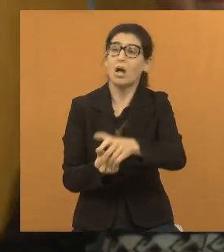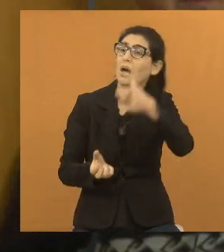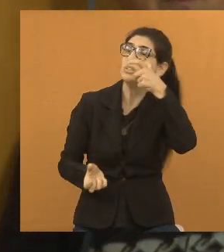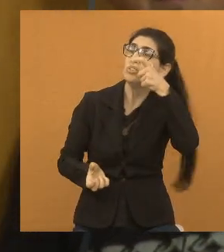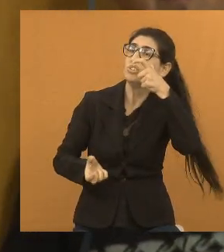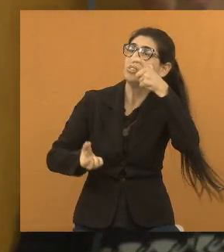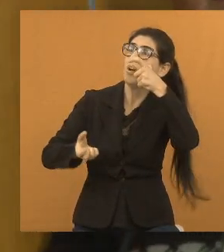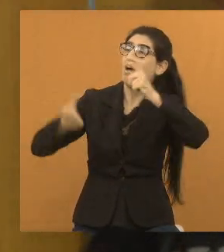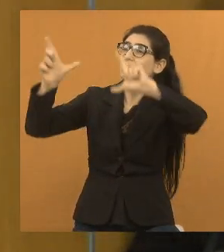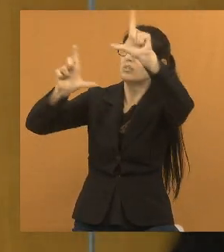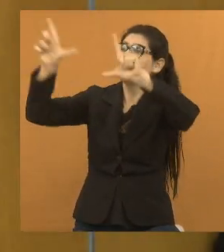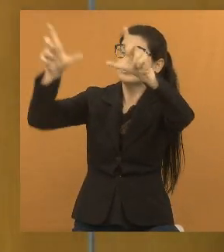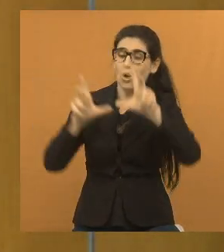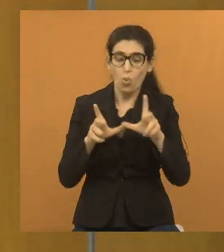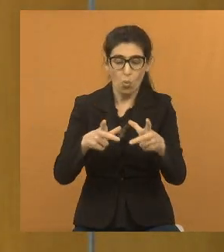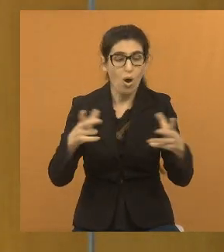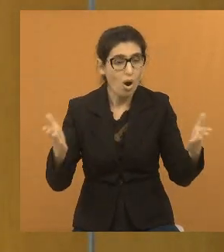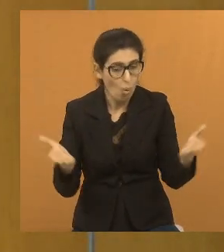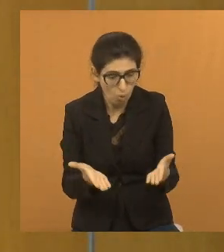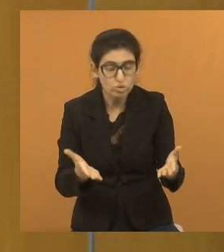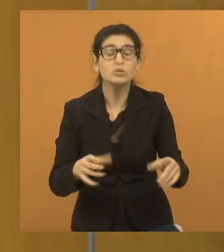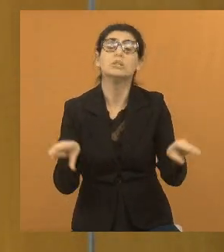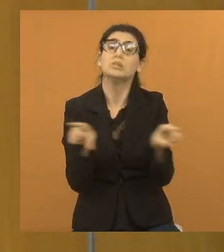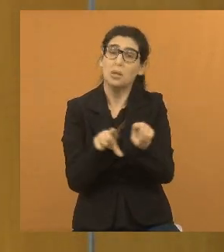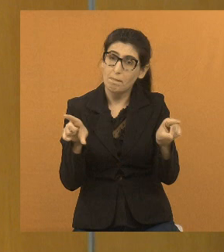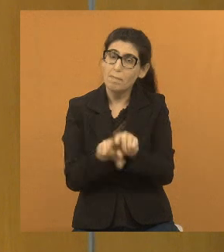Câmara hoje e também no replay da TV Câmara.